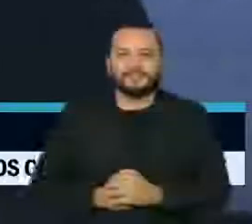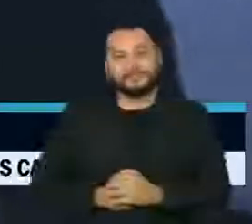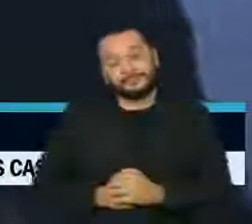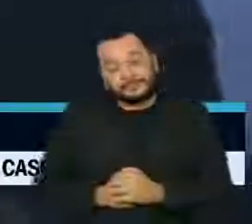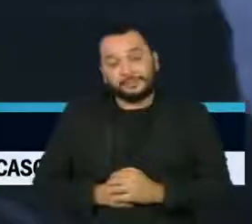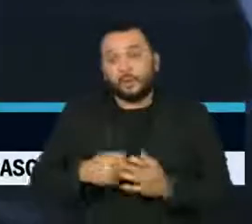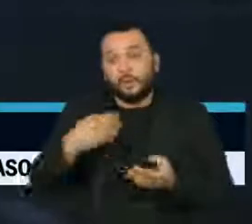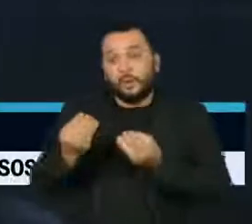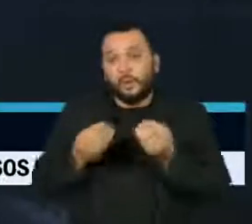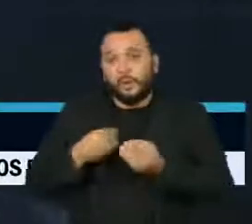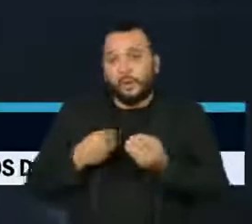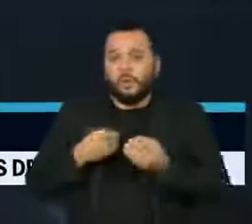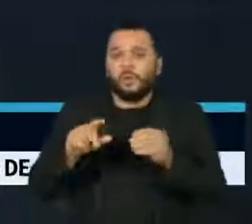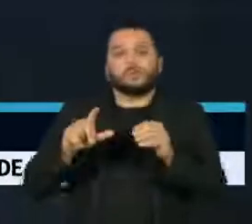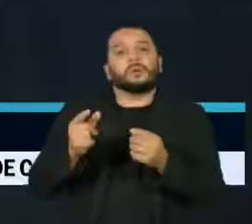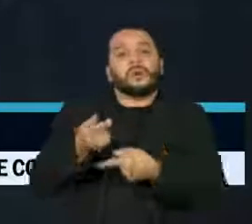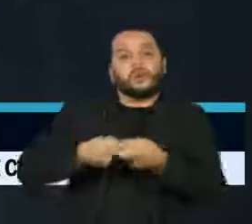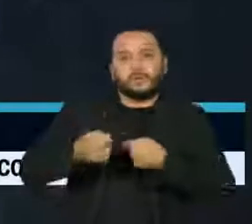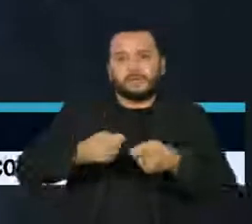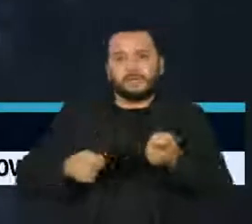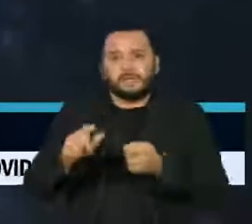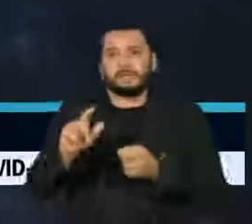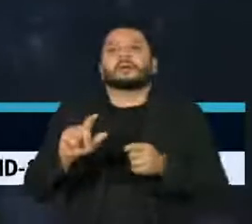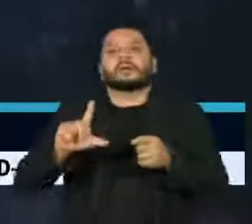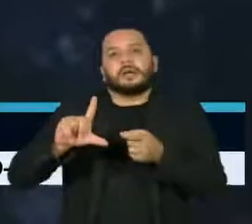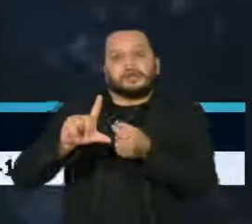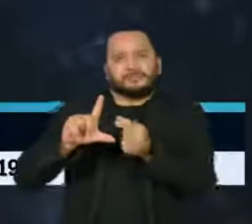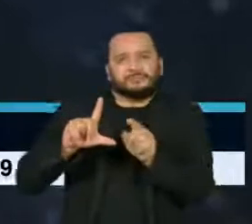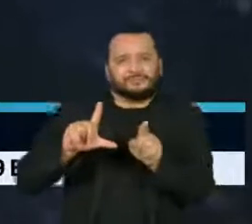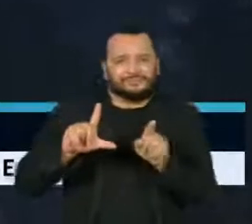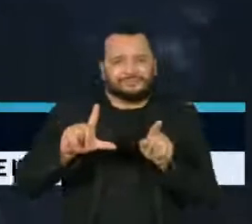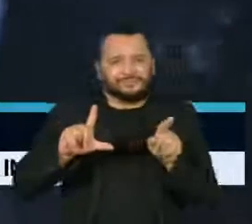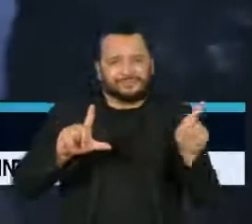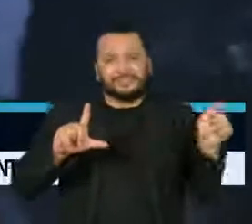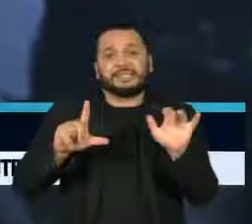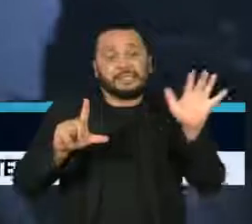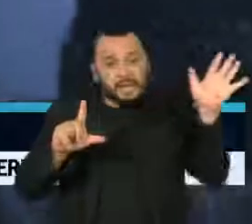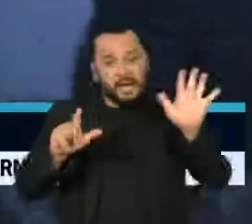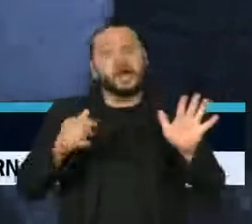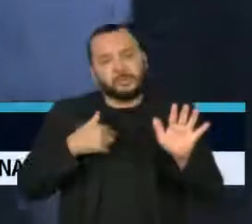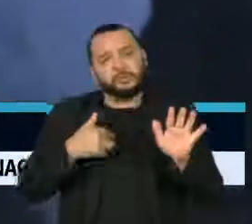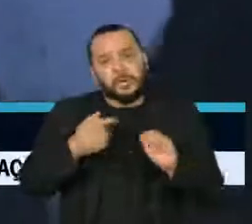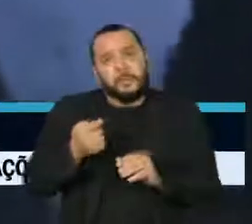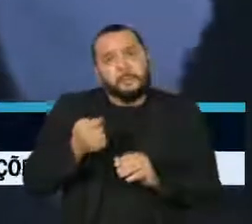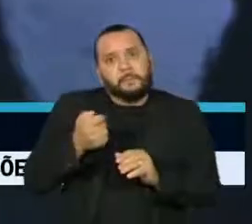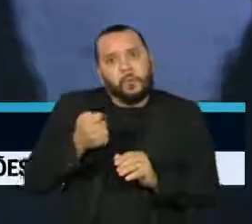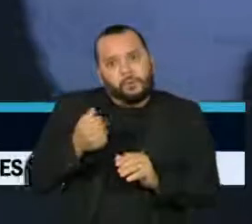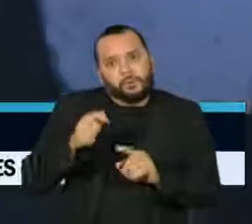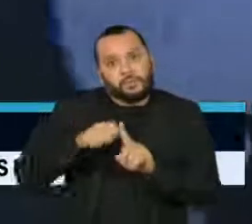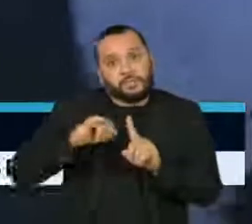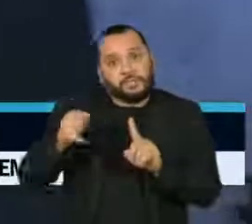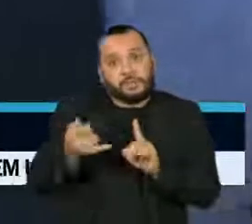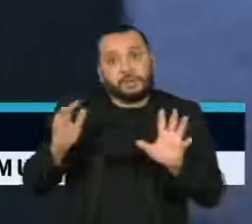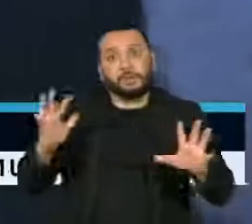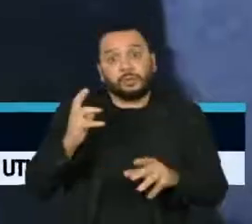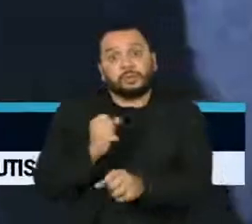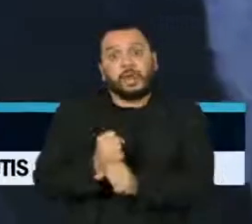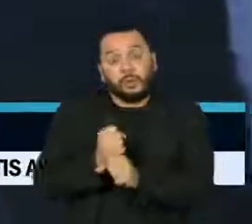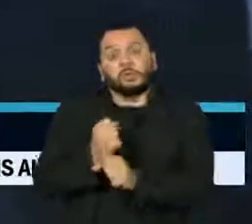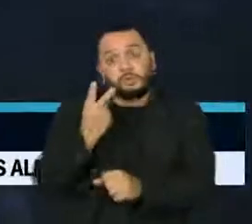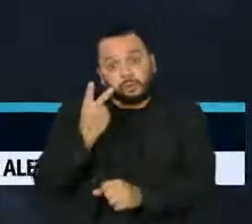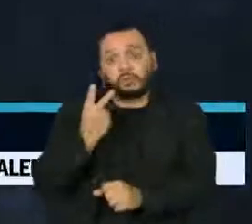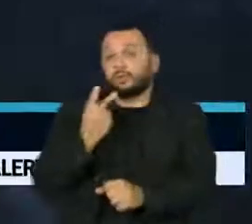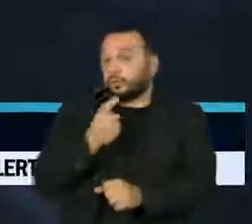A prévia da inflação oficial subiu numa velocidade menor em janeiro. Mesmo assim, o acumulado em 12 meses permanece na casa dos dois